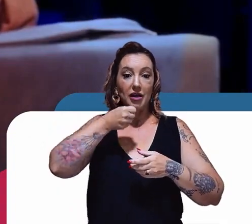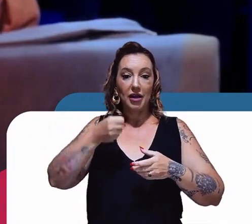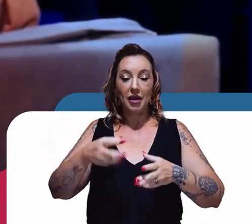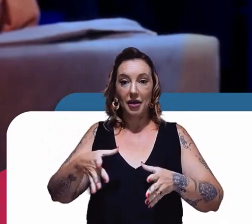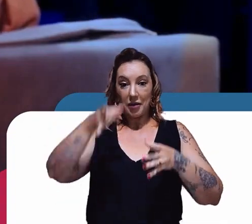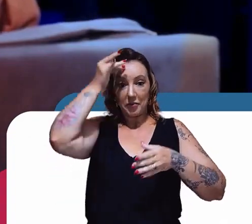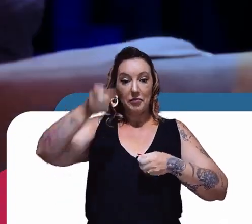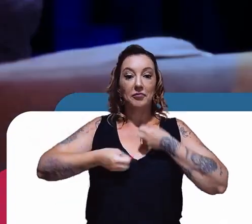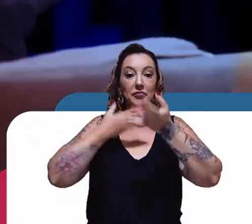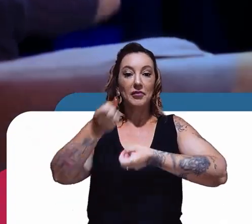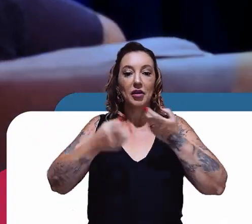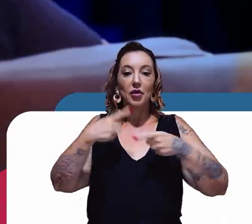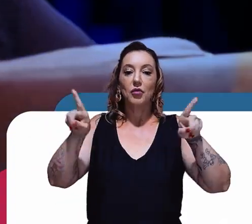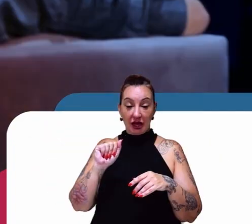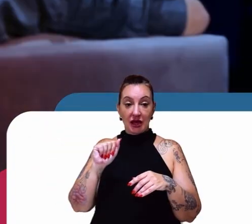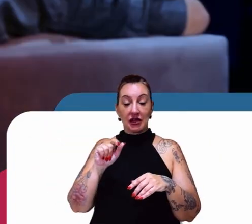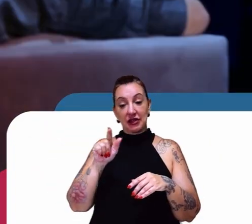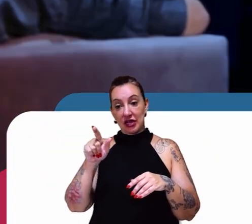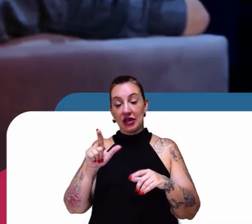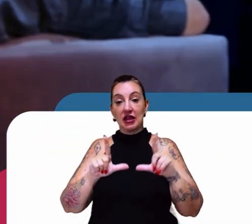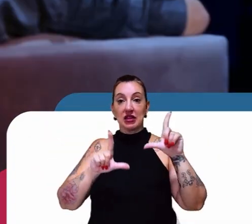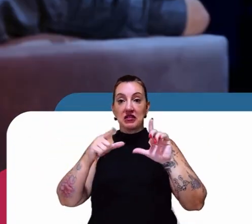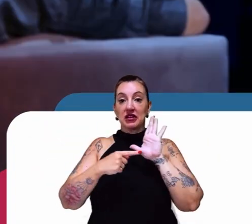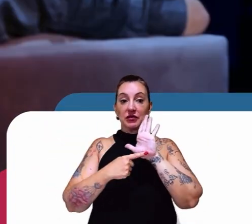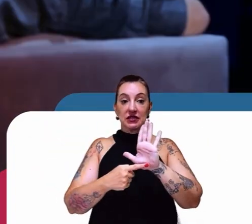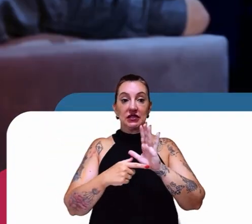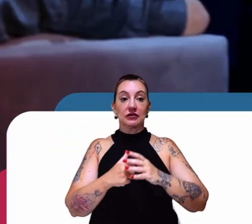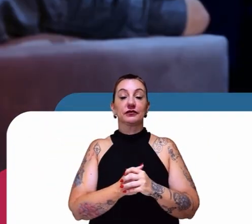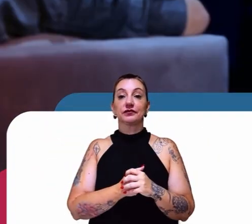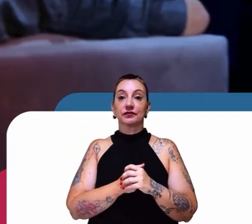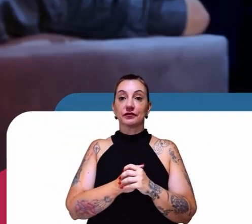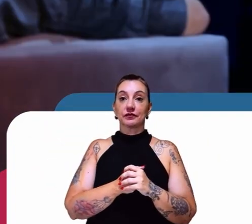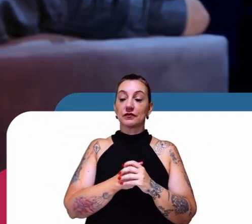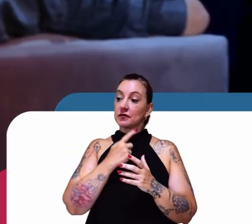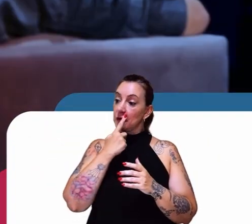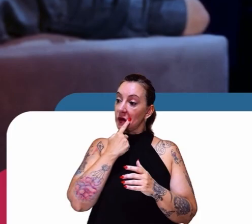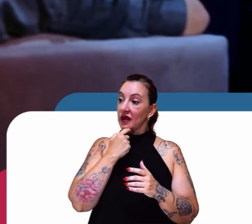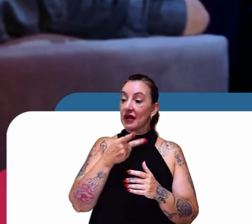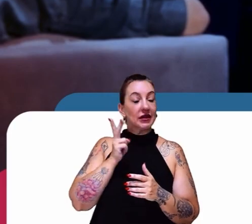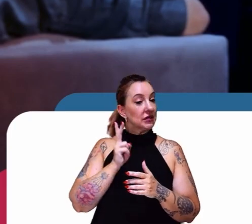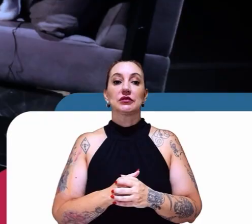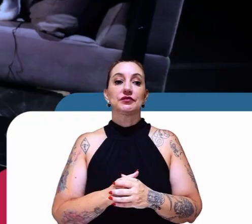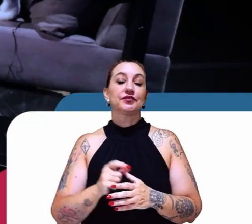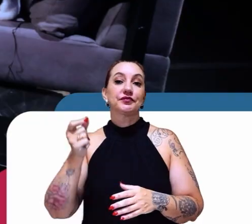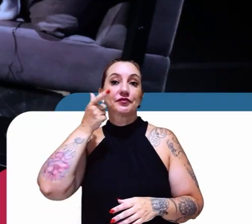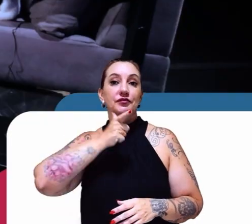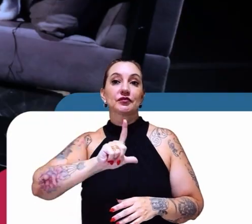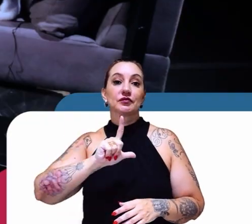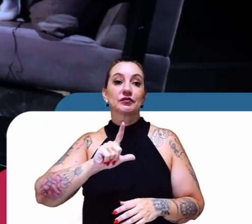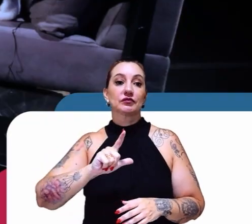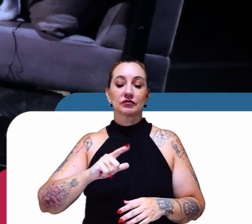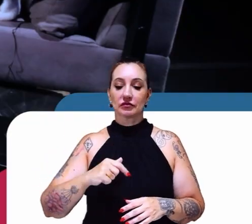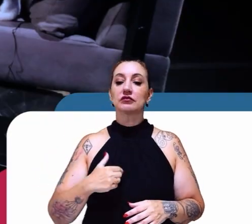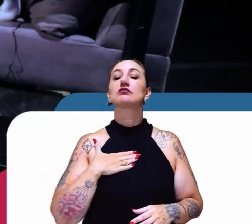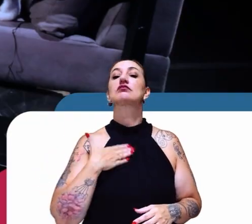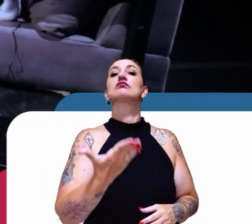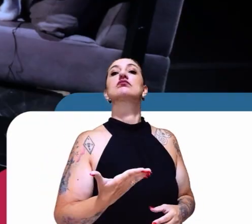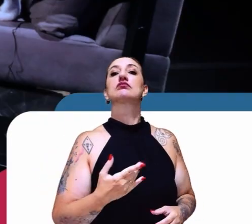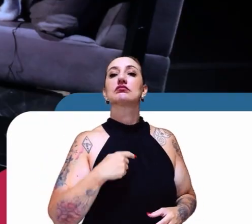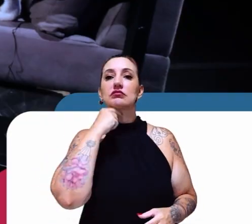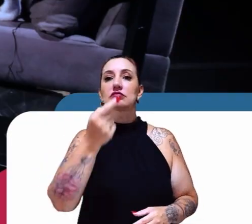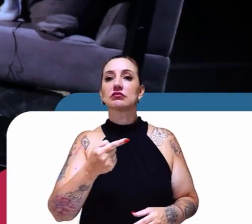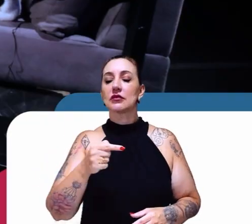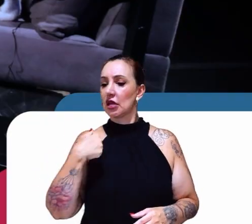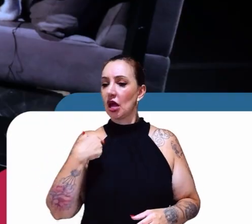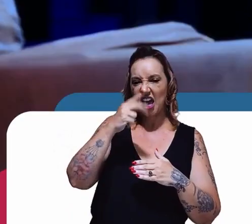seja conectada com a comunidade Suda a primeira temporada do projeto conta com oito episódios que estão sendo disponibilizados toda